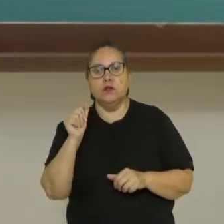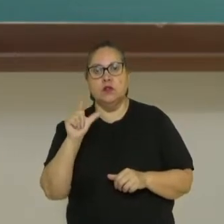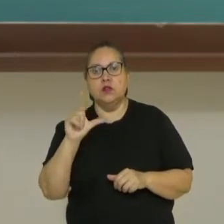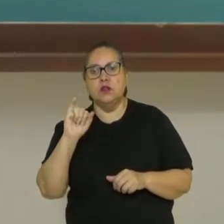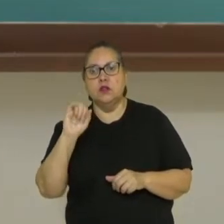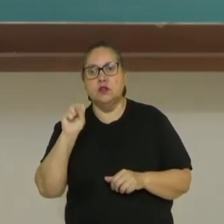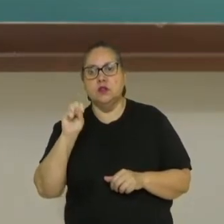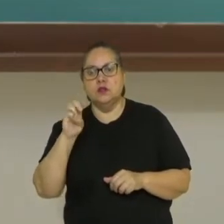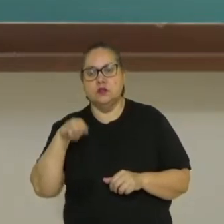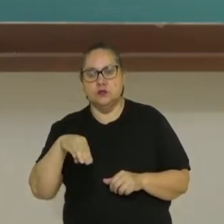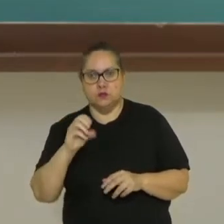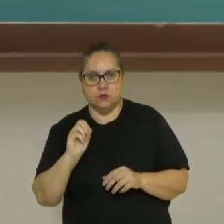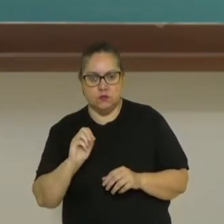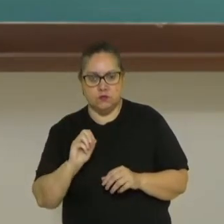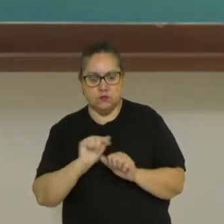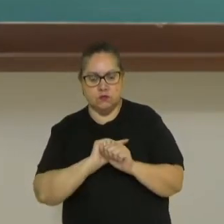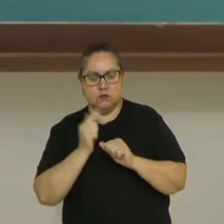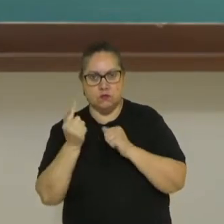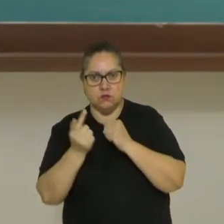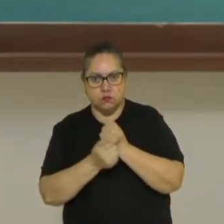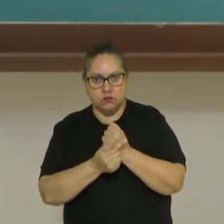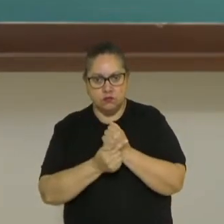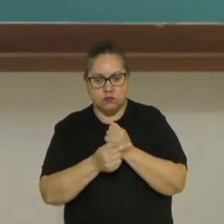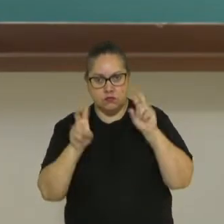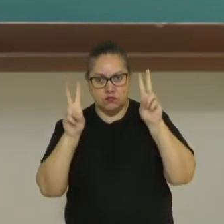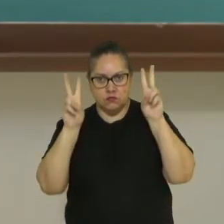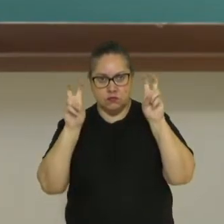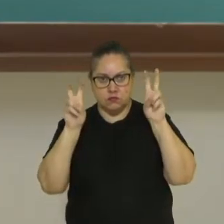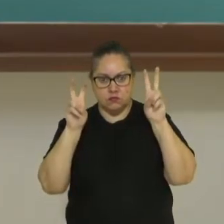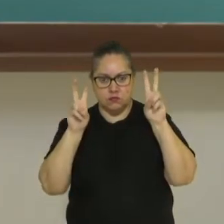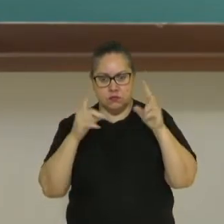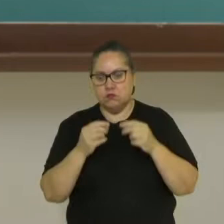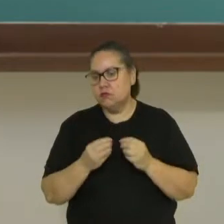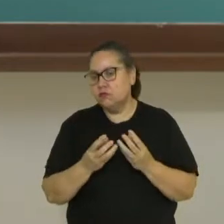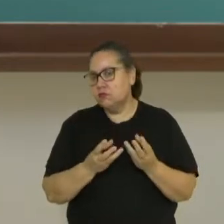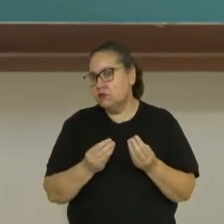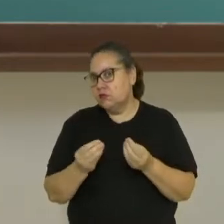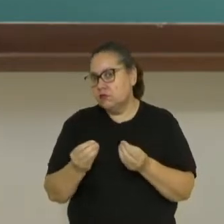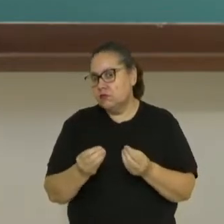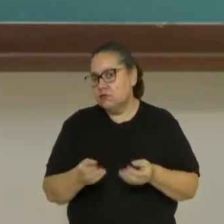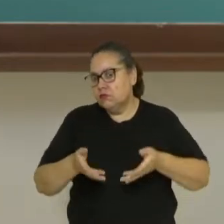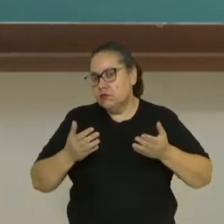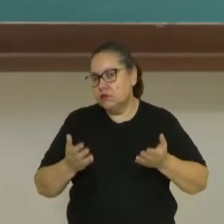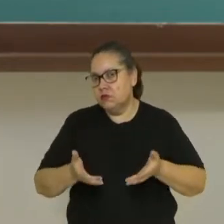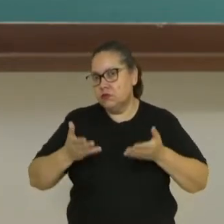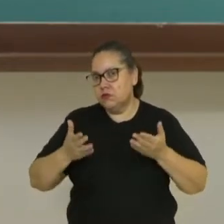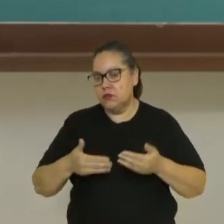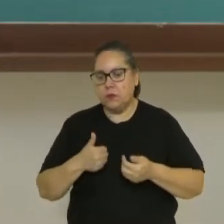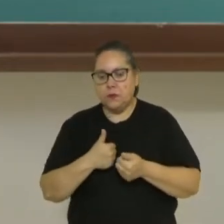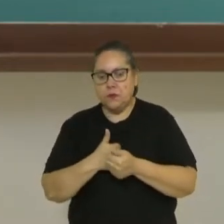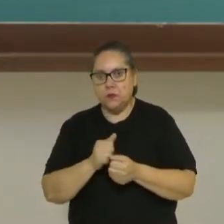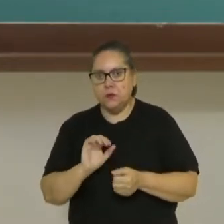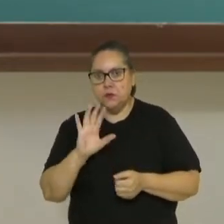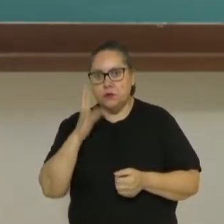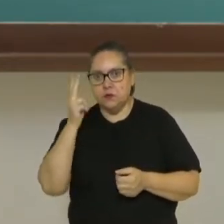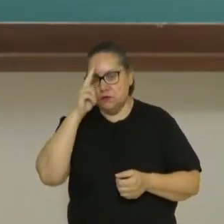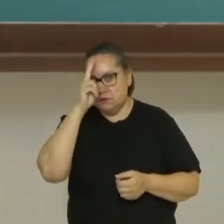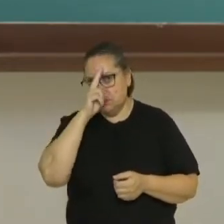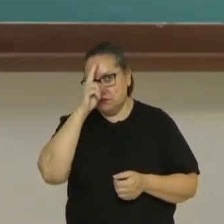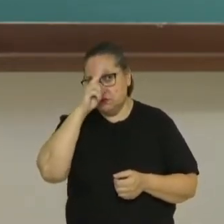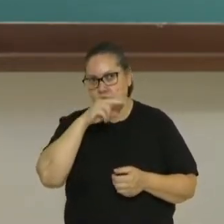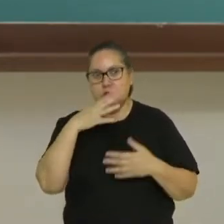na geografia nós vamos abranger esse tema de uma forma bastante leve, perto do que acontece com a